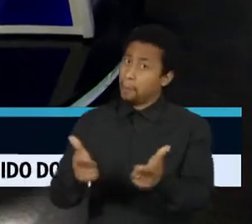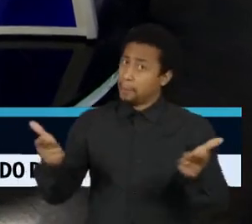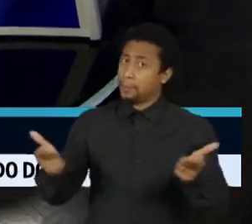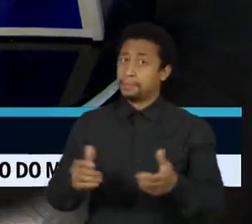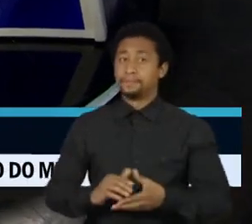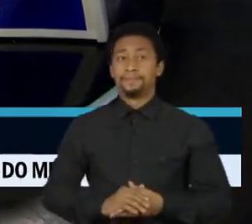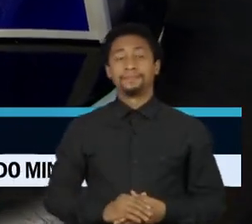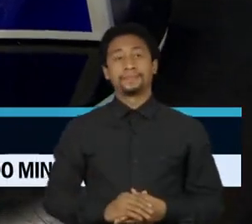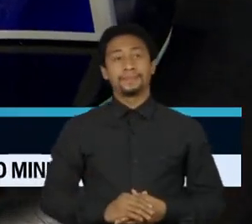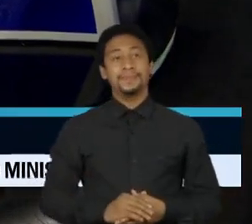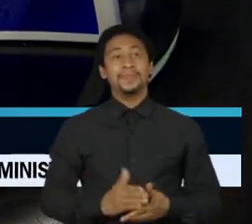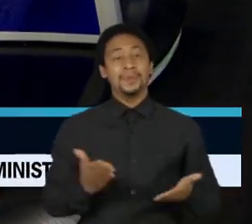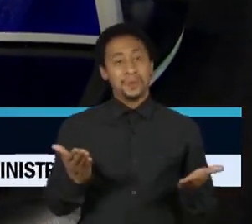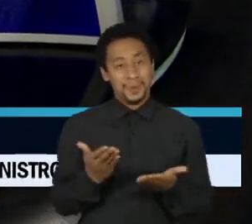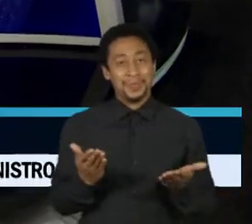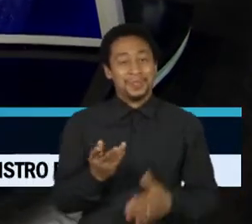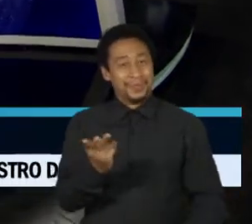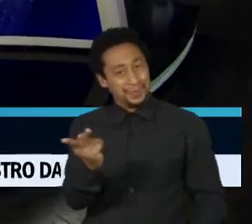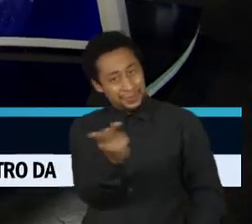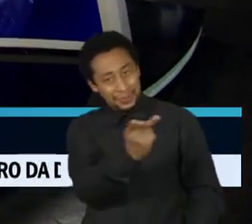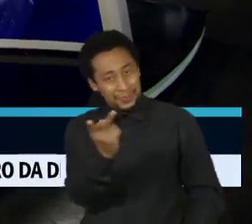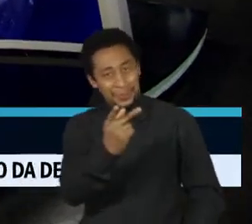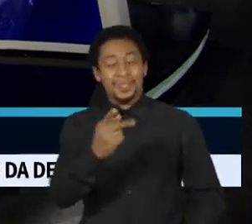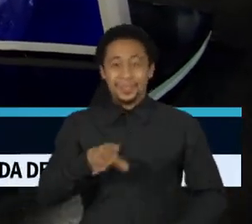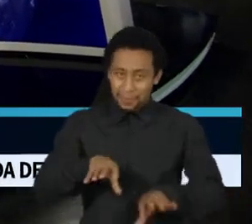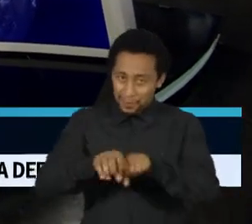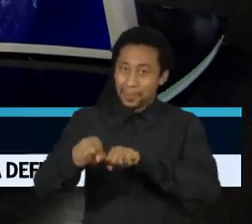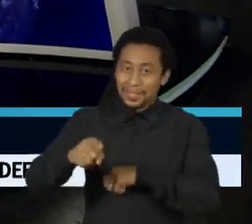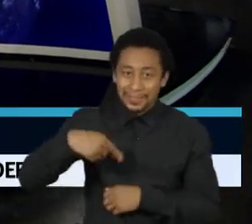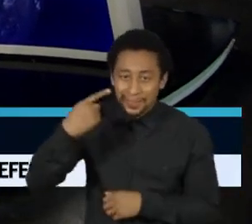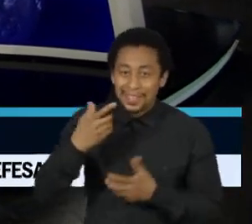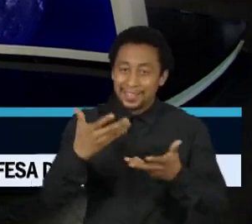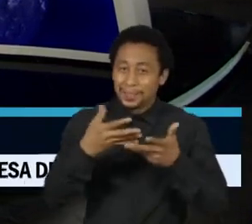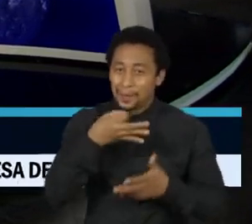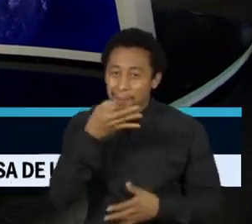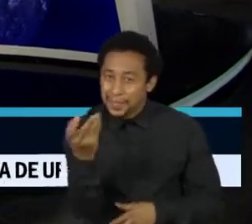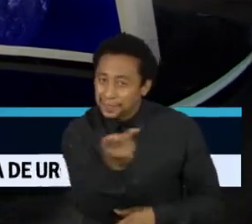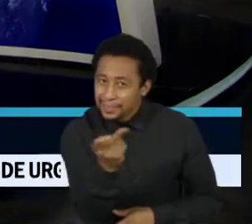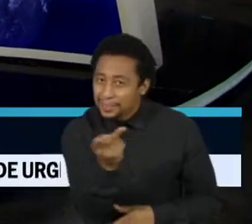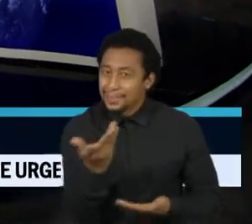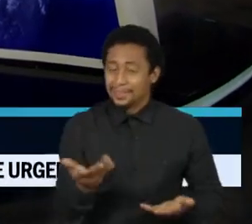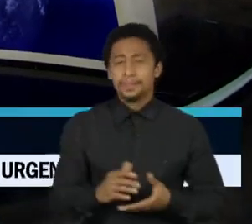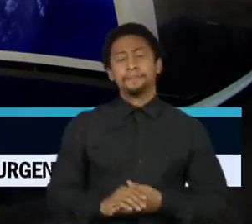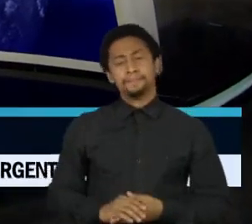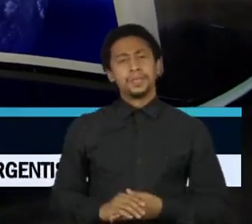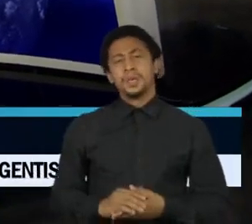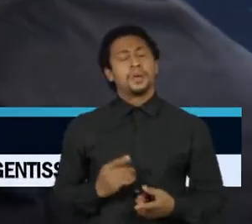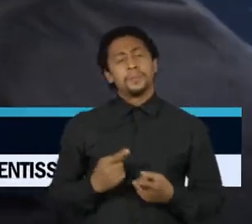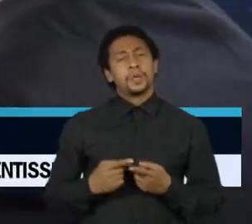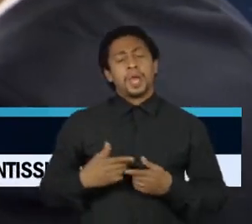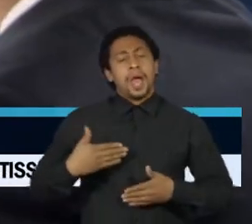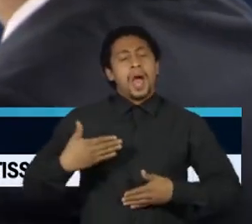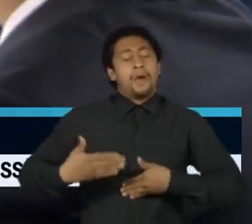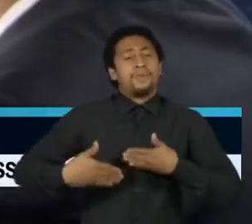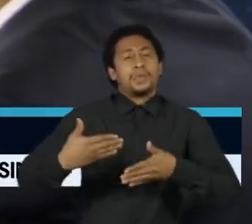Bom, e hoje nós temos aqui dois advogados na bancada, então quero saber a opinião de vocês. Delmanto, por que que nós não conseguimos avançar